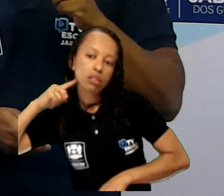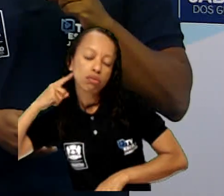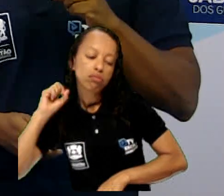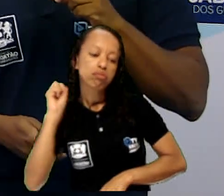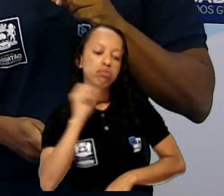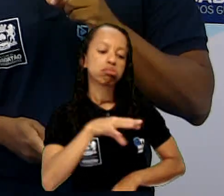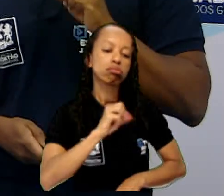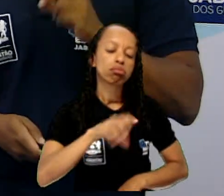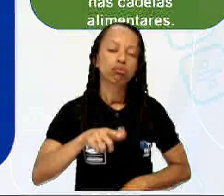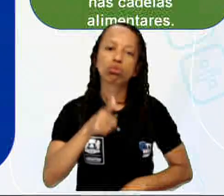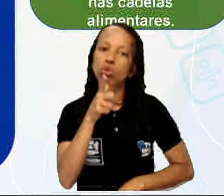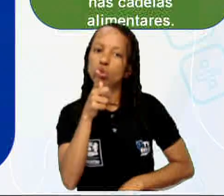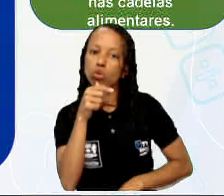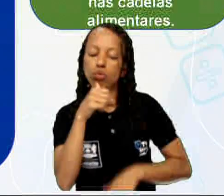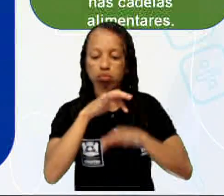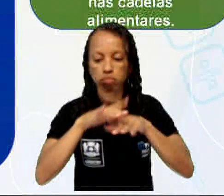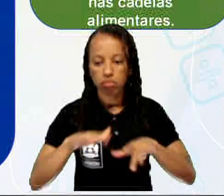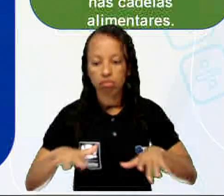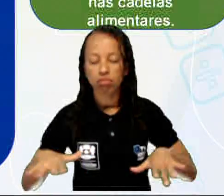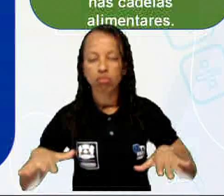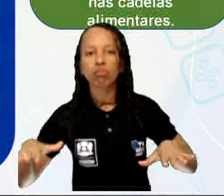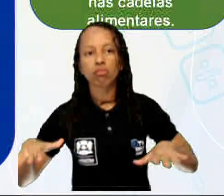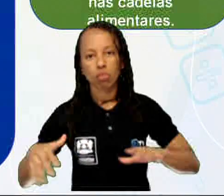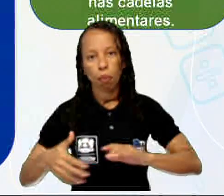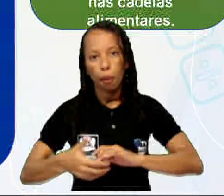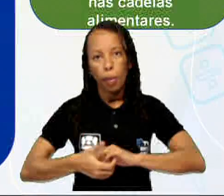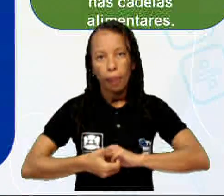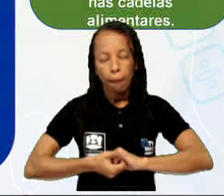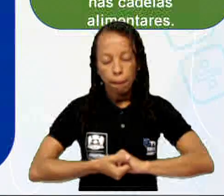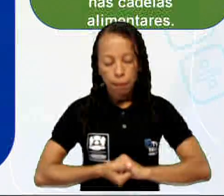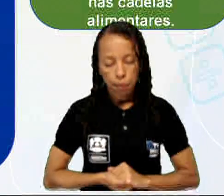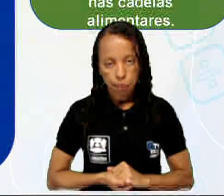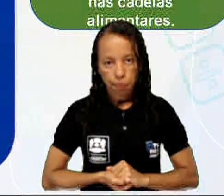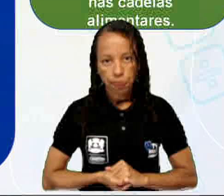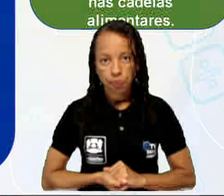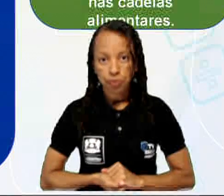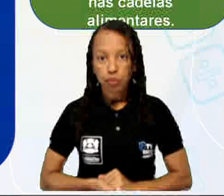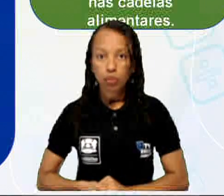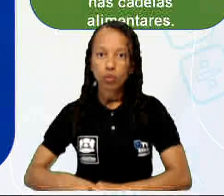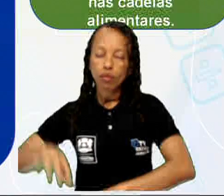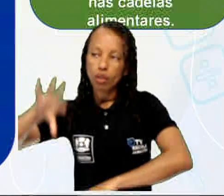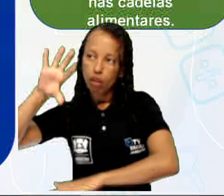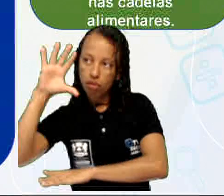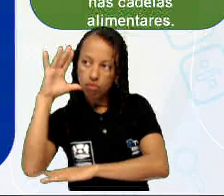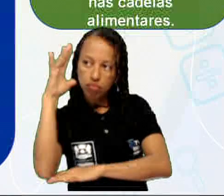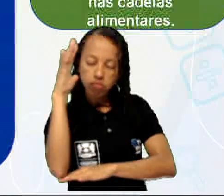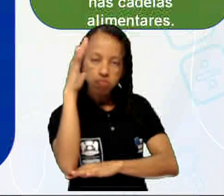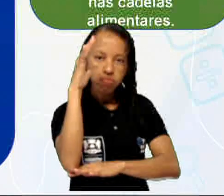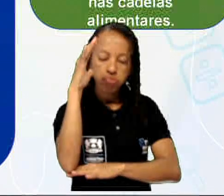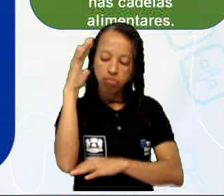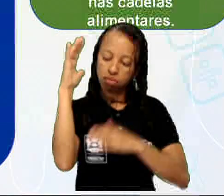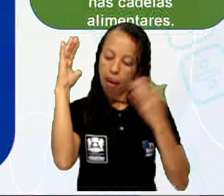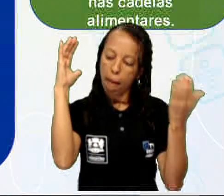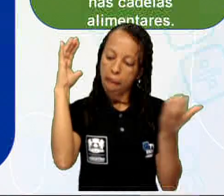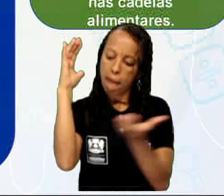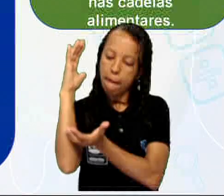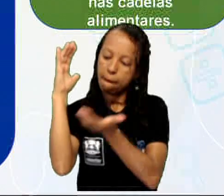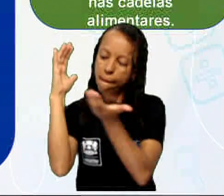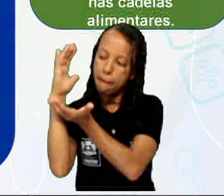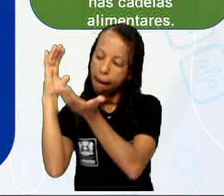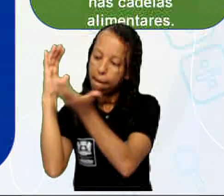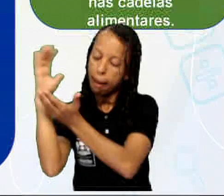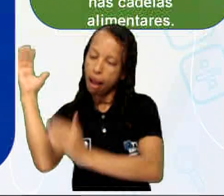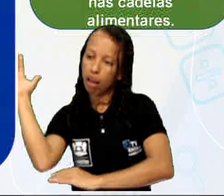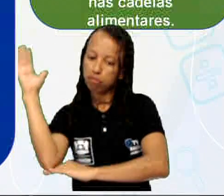bem atenção. Olha só. O desmatamento e as queimadas das florestas destroem